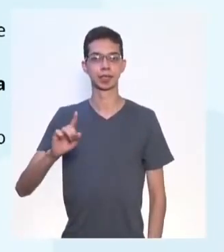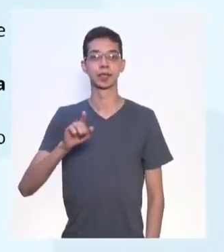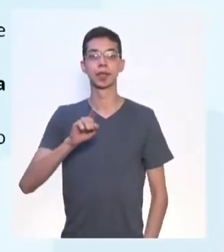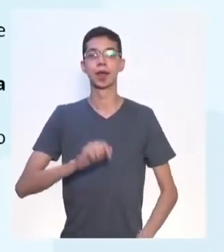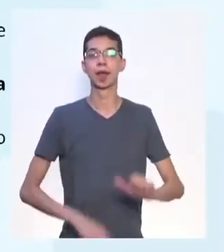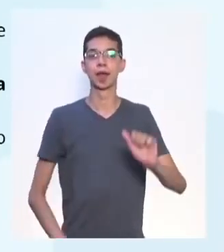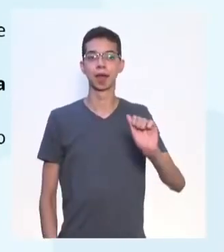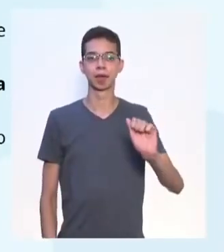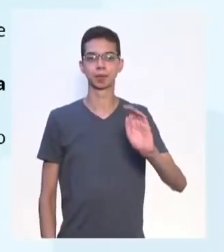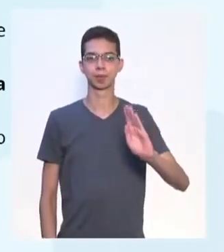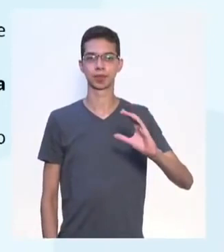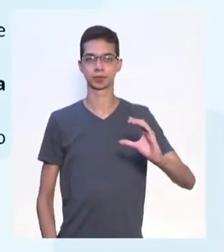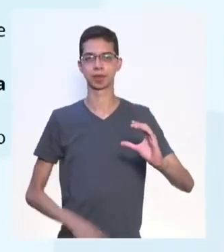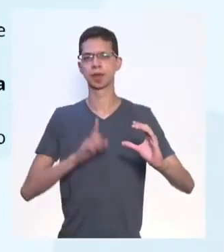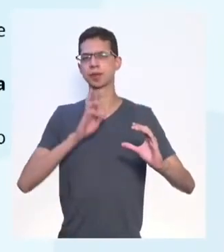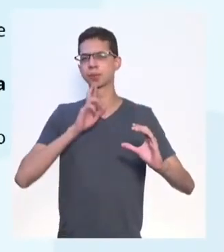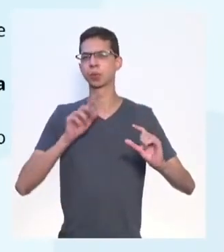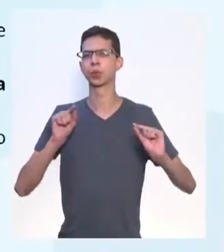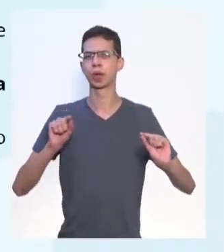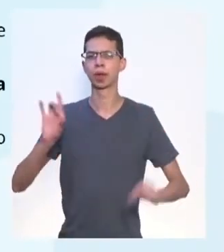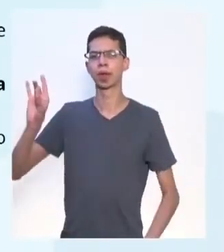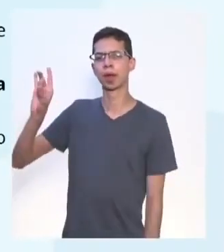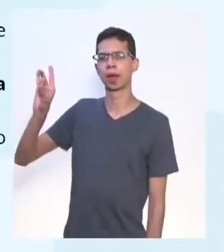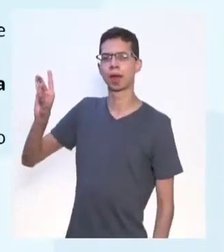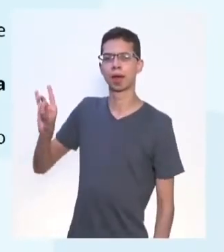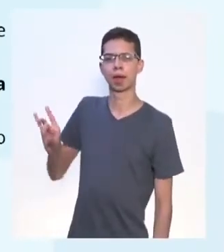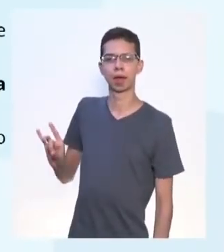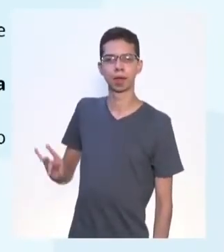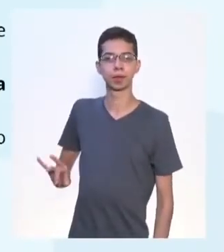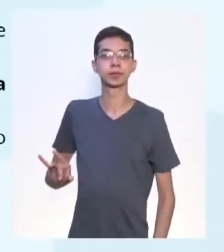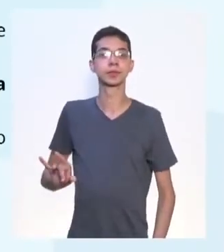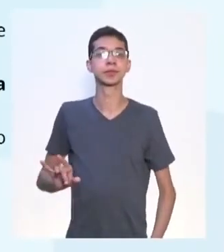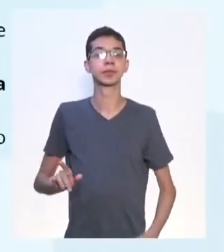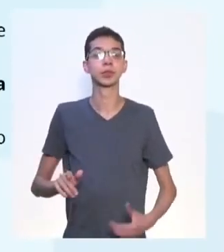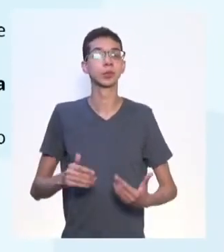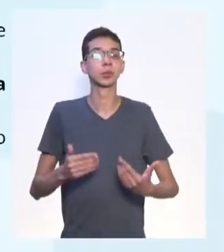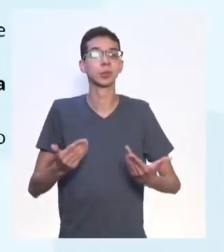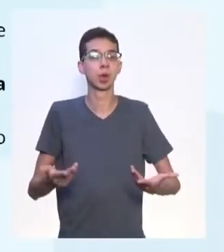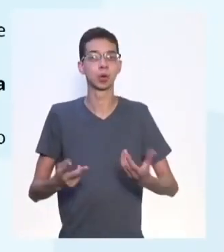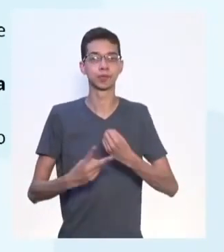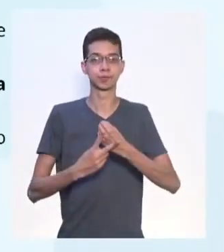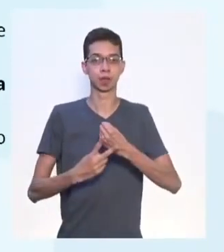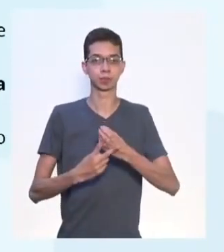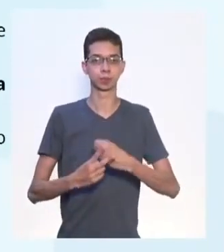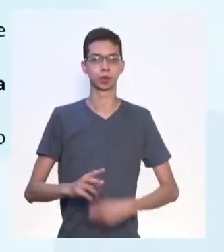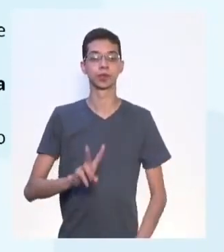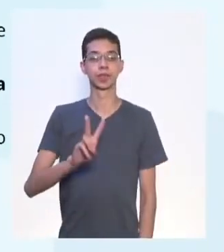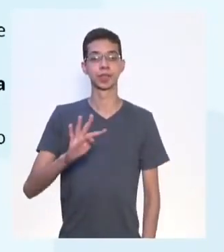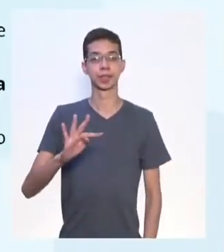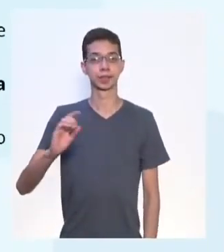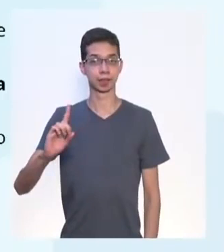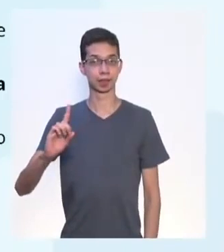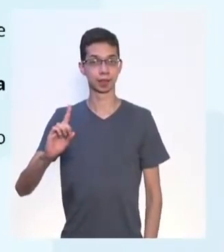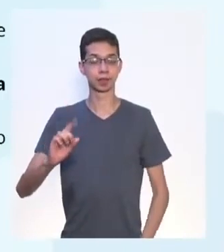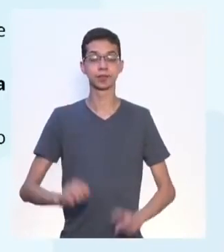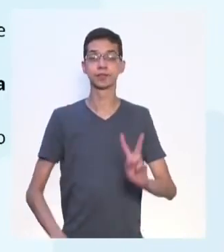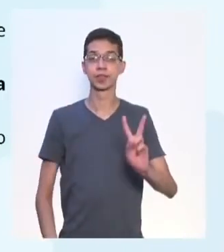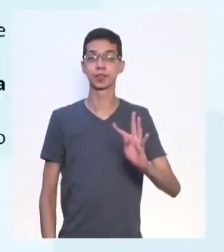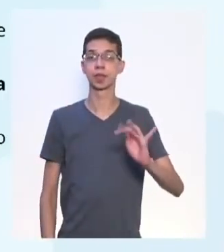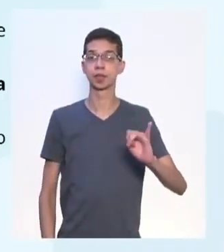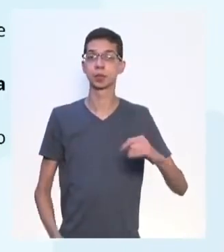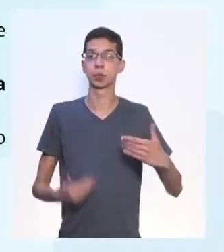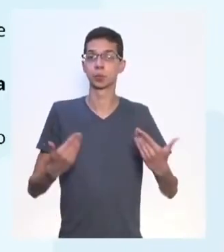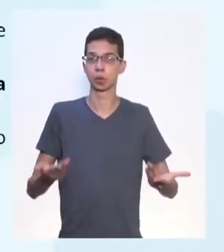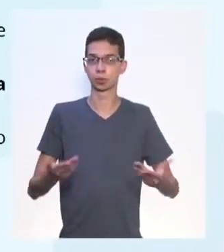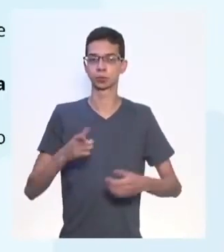mim? Cada uma delas, qual é a transitividade do verbo, se é direto ou indireto, tá? E indicar